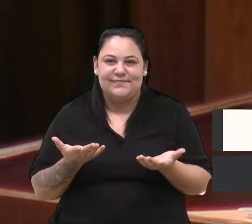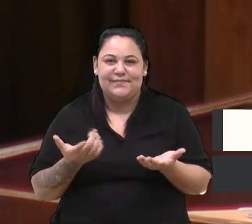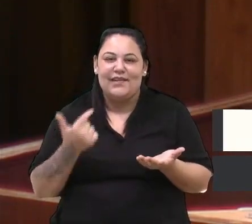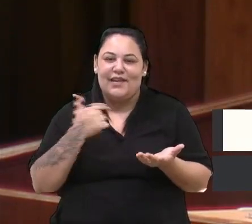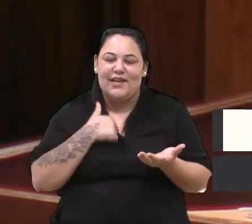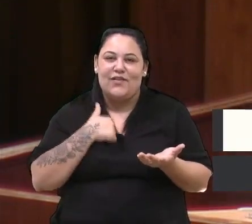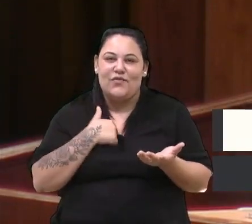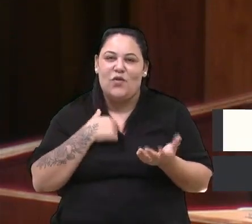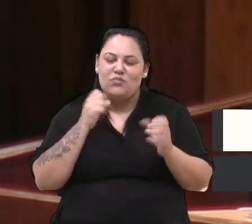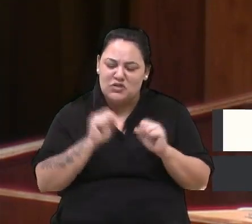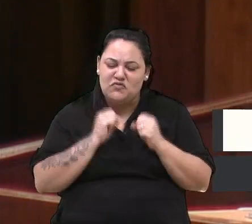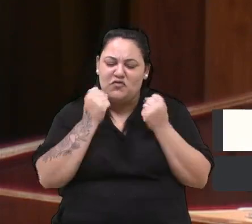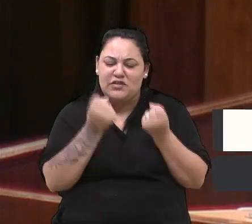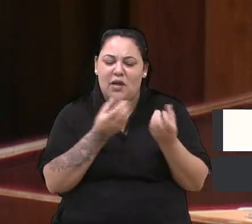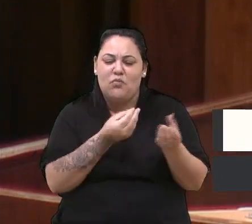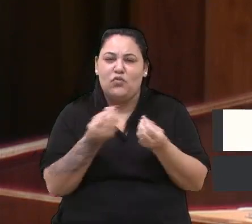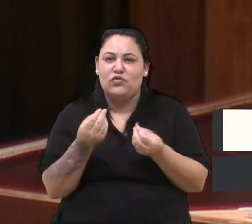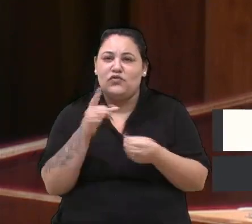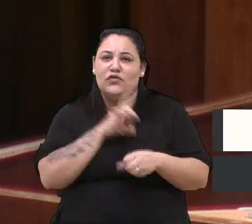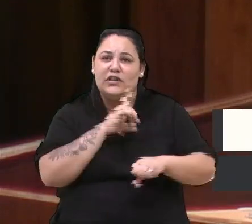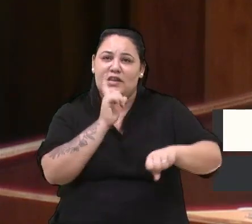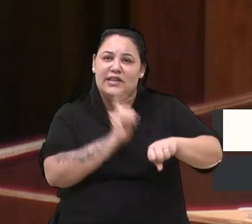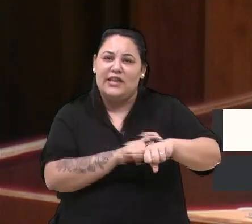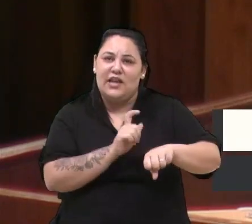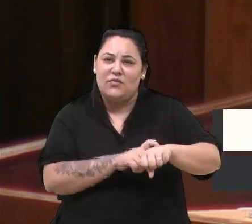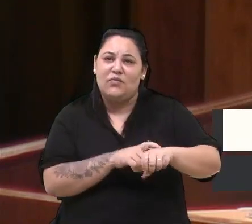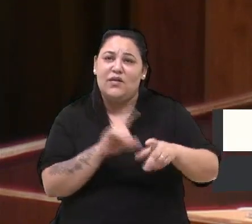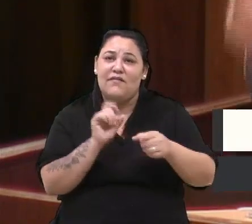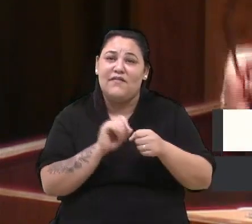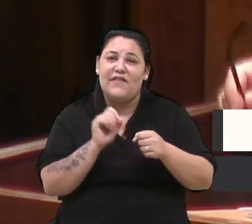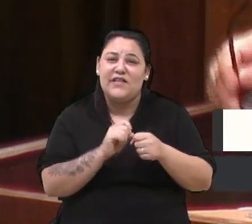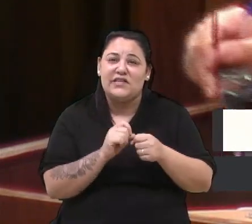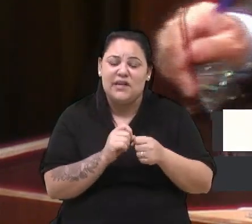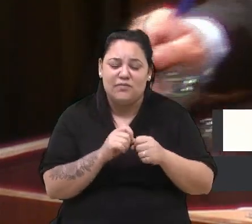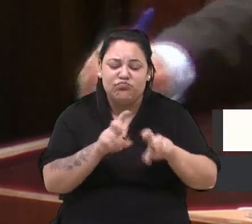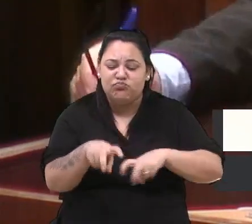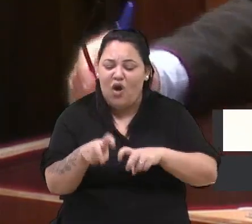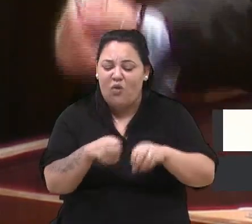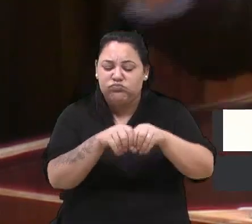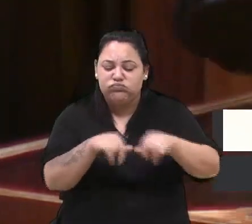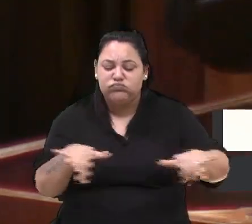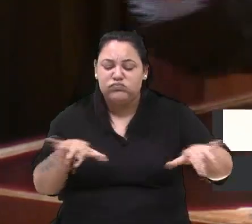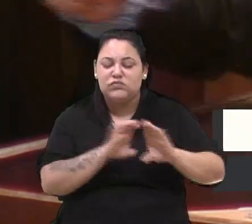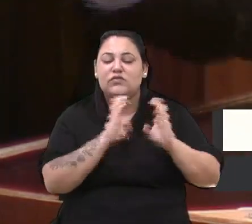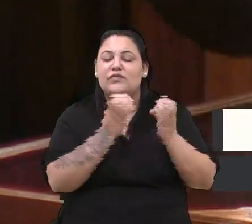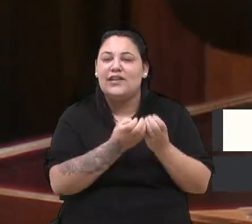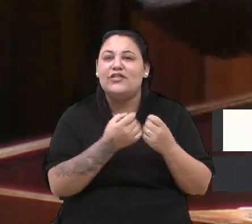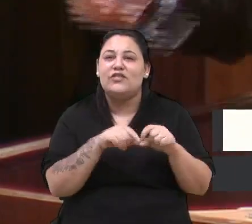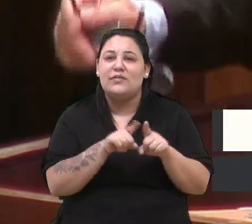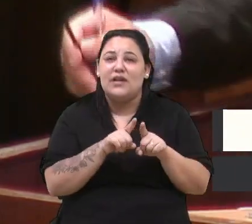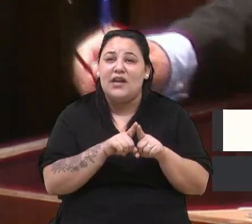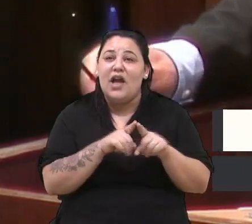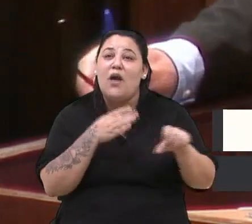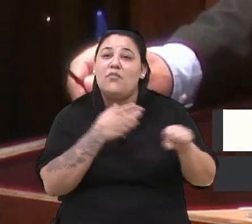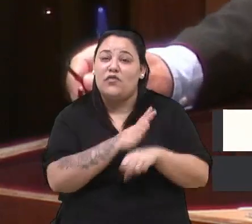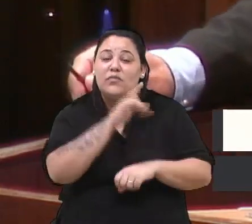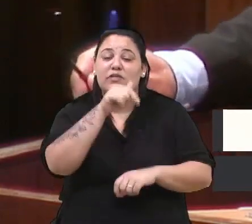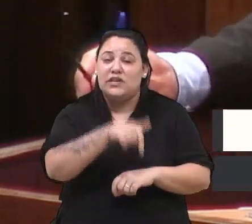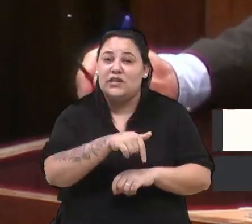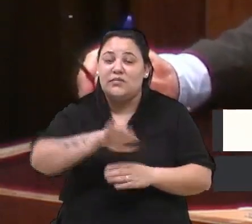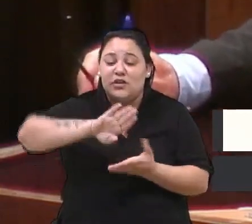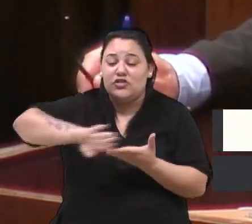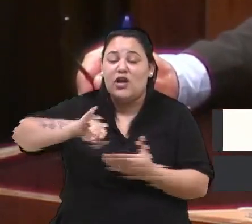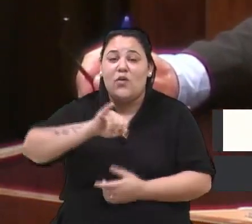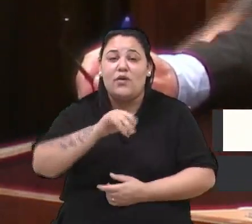muito no que vem, vou ter tempo para fazer hortas comunitárias com as comunidades. Inclusive aprovamos aqui isenção de IPTU para